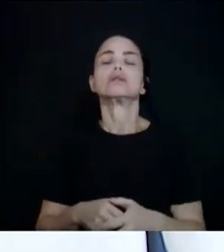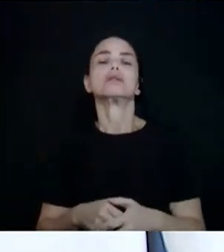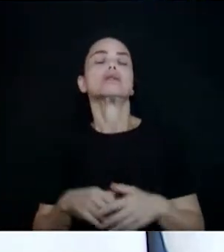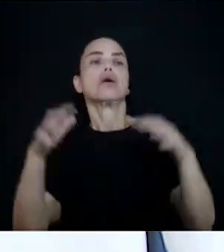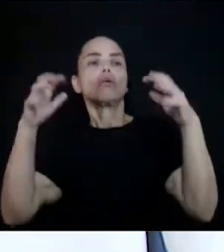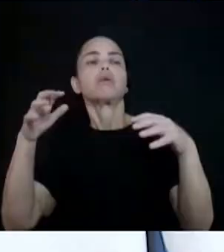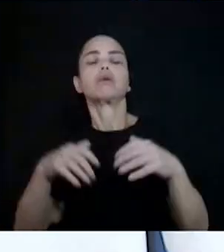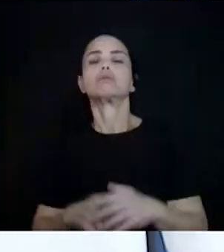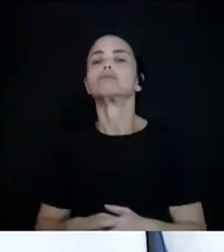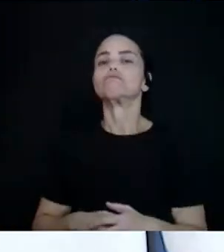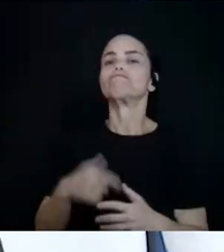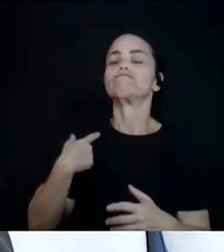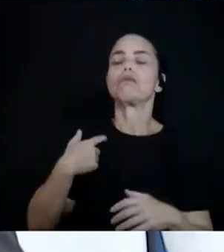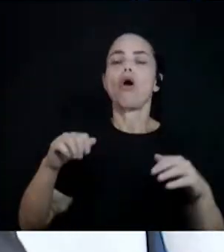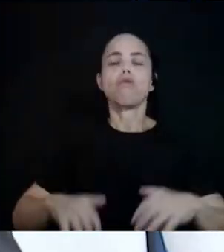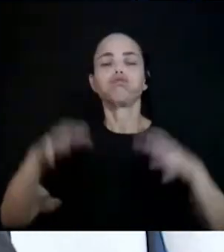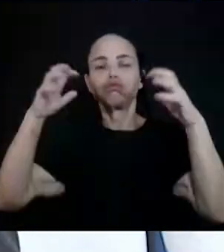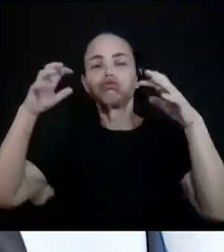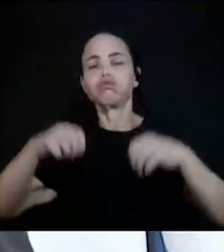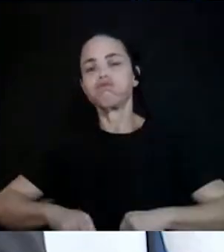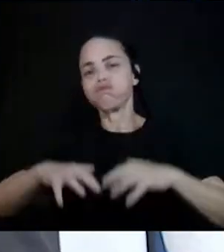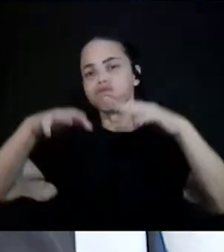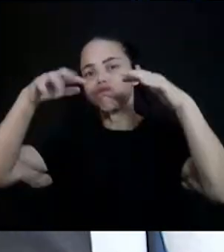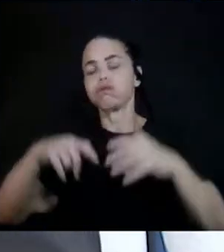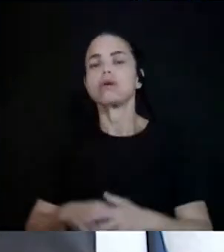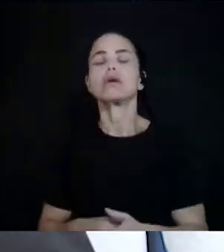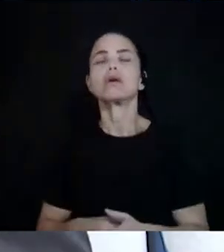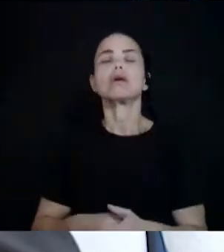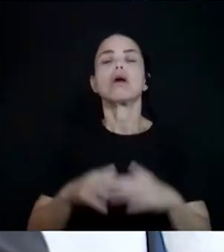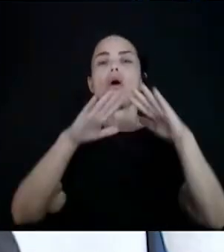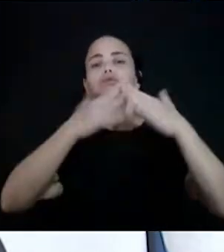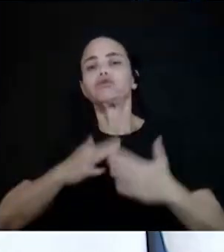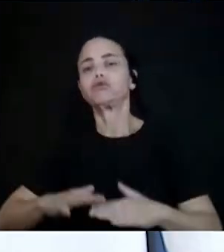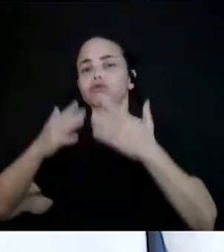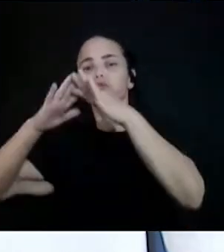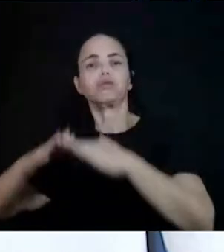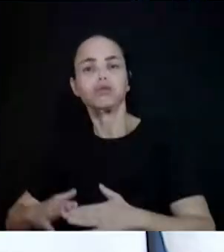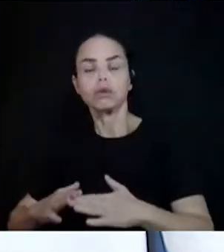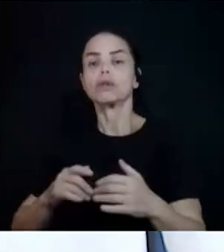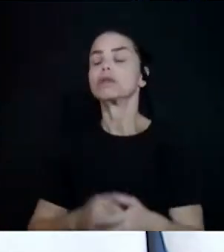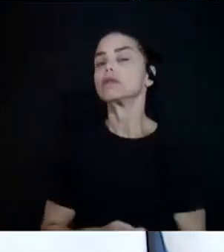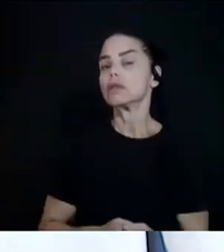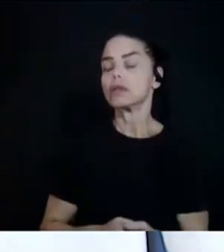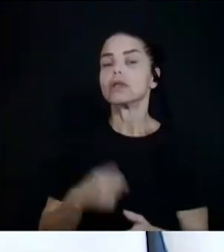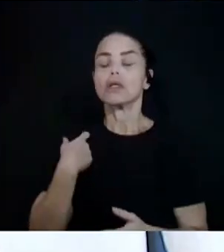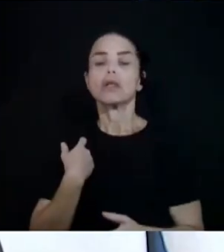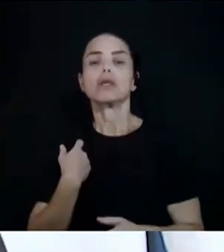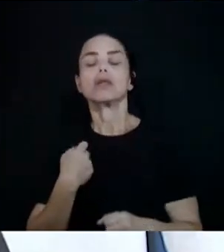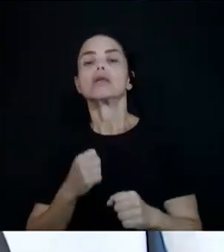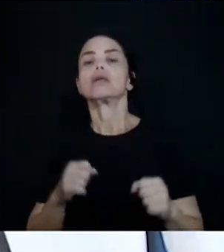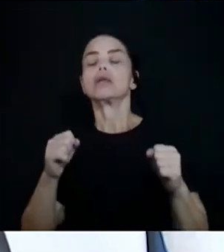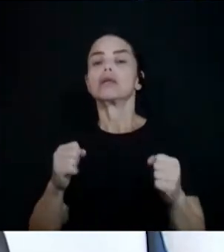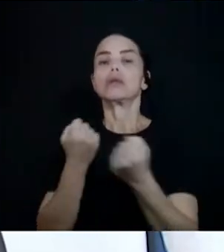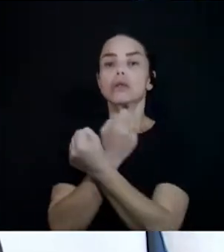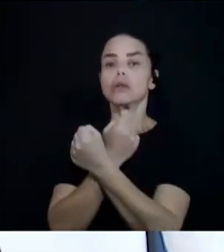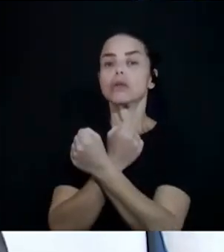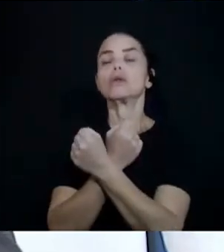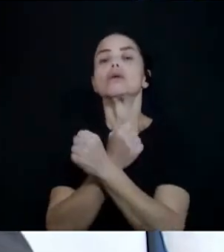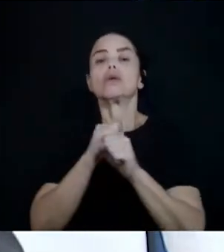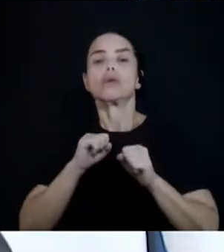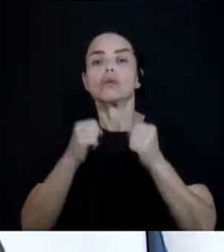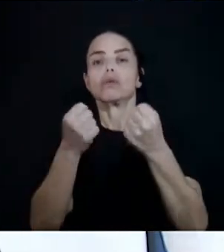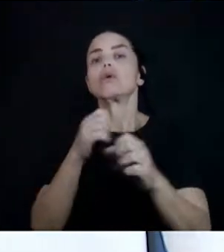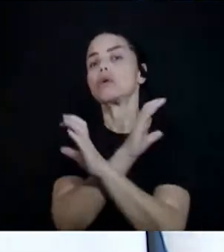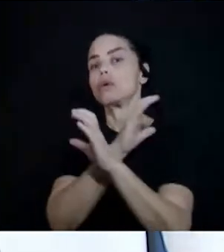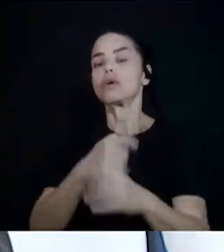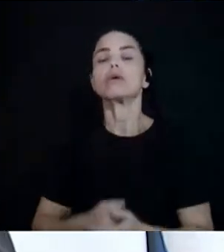levando a inundações, desmoronamentos, enfim. Esse agente da Defesa Civil, ele será valorizado